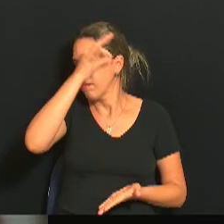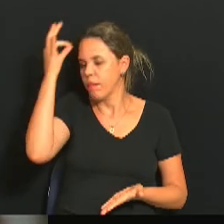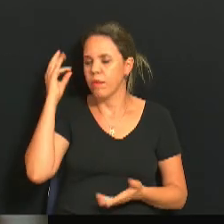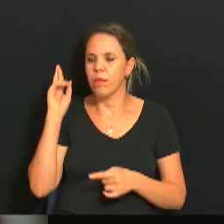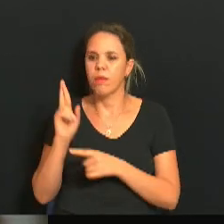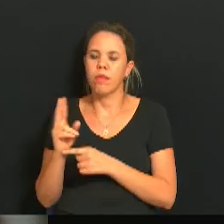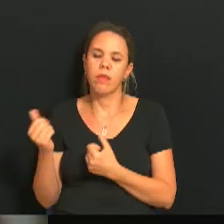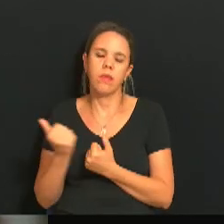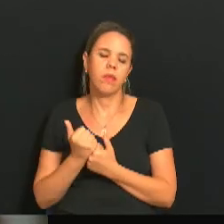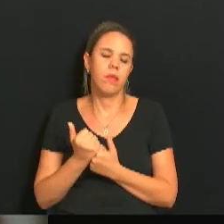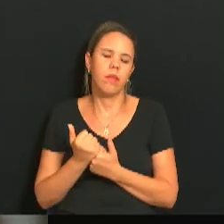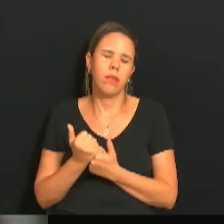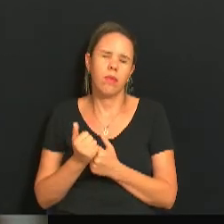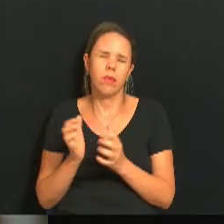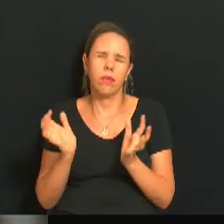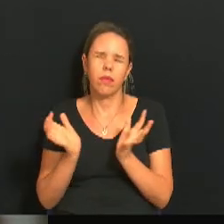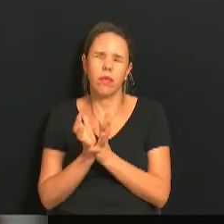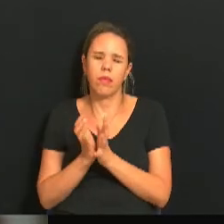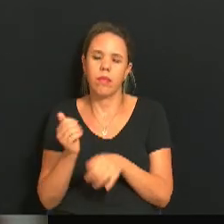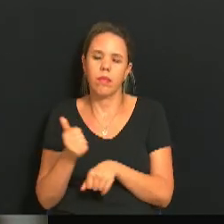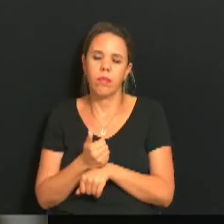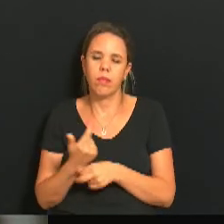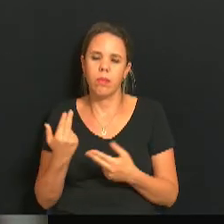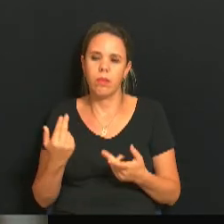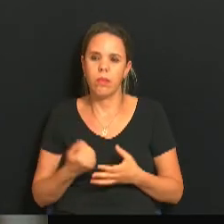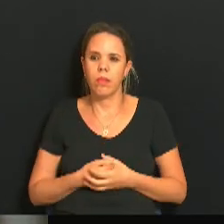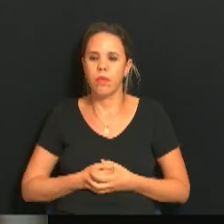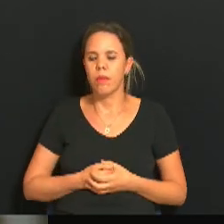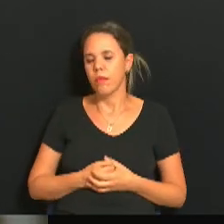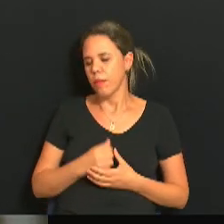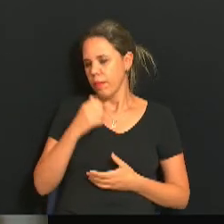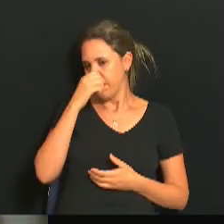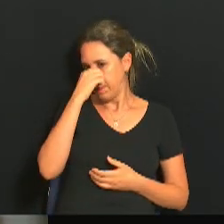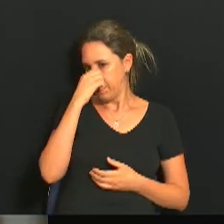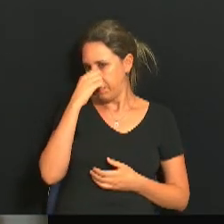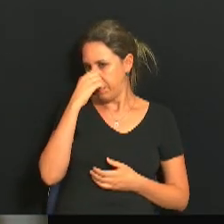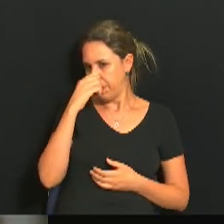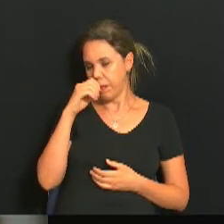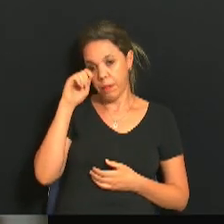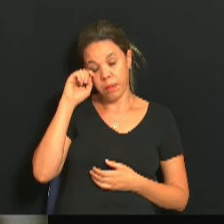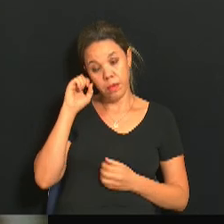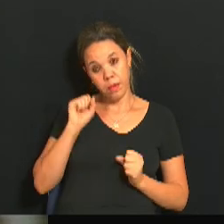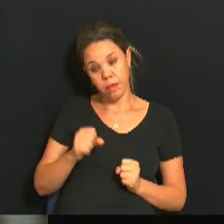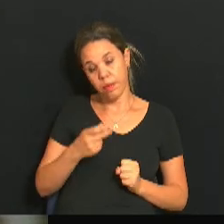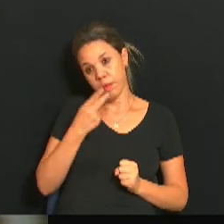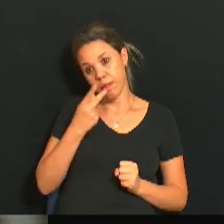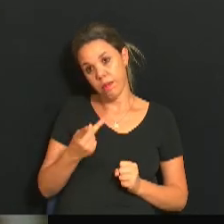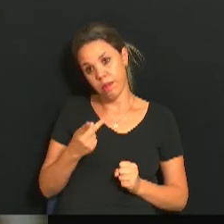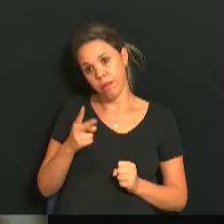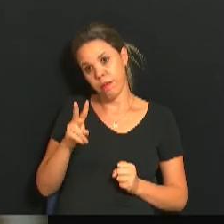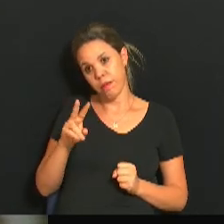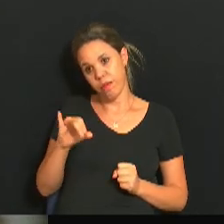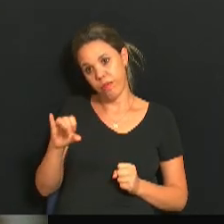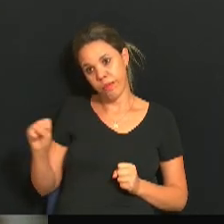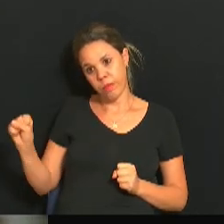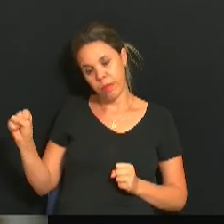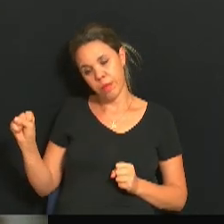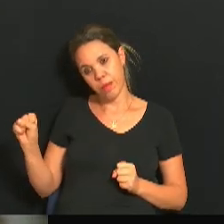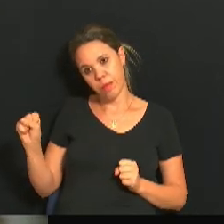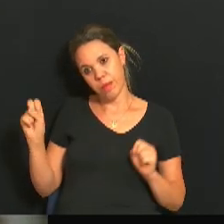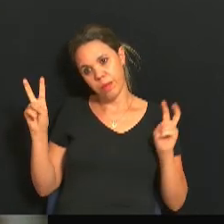representada uma equipe como essa tá hoje mesmo para falar isso esses a